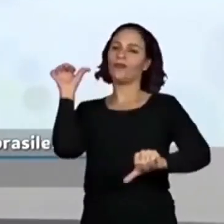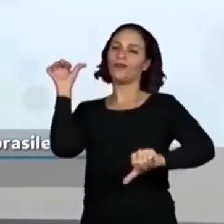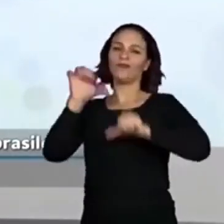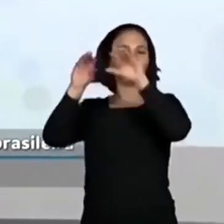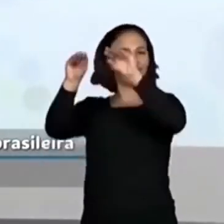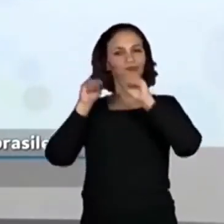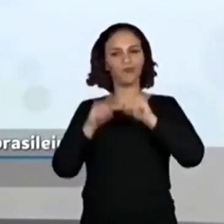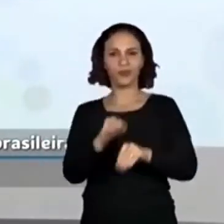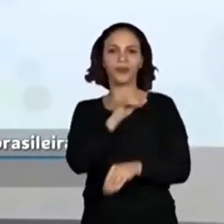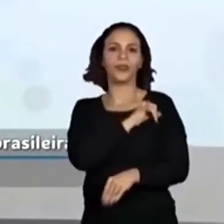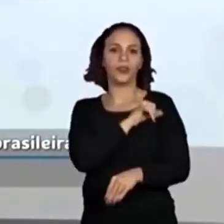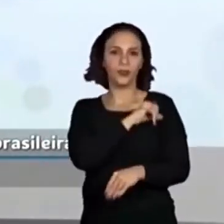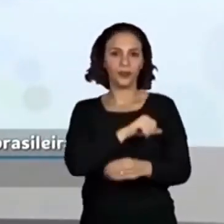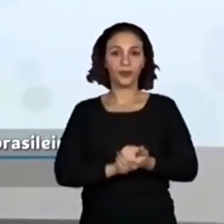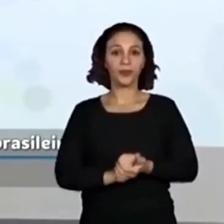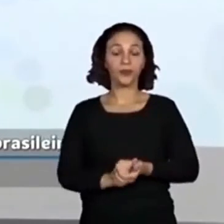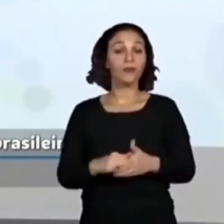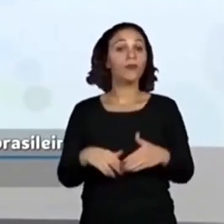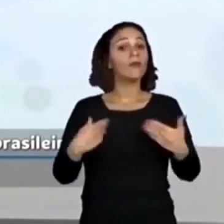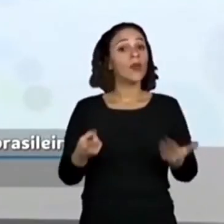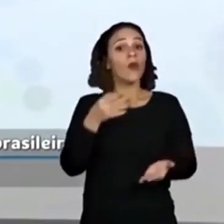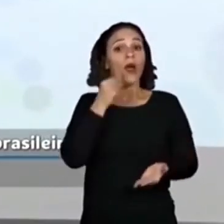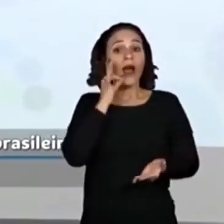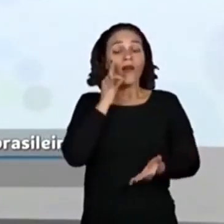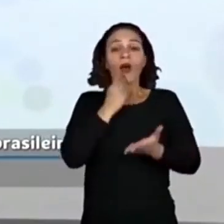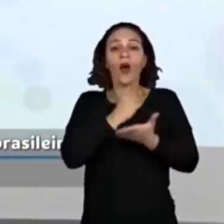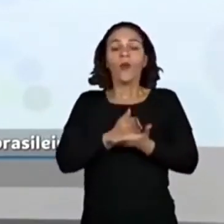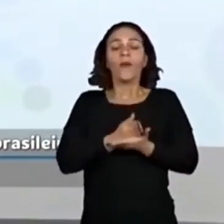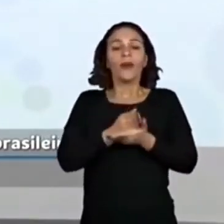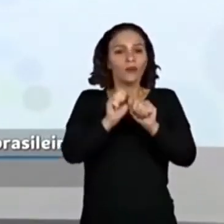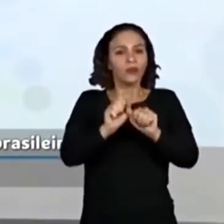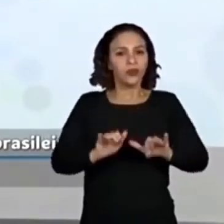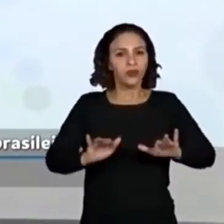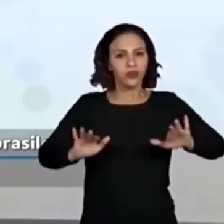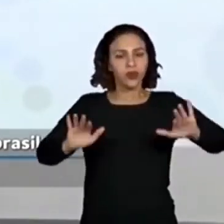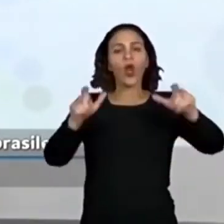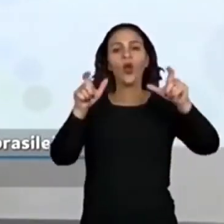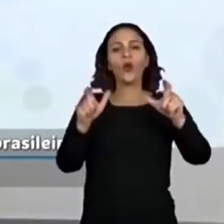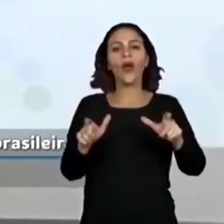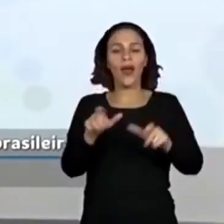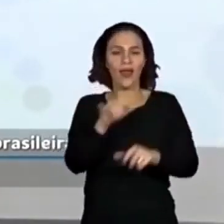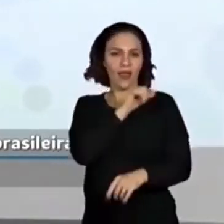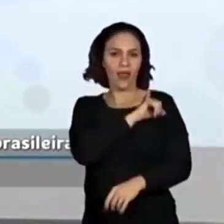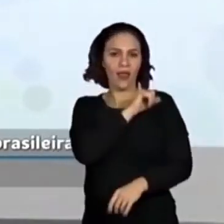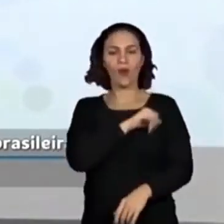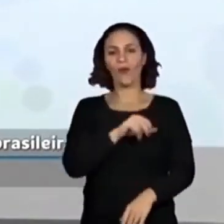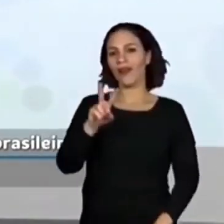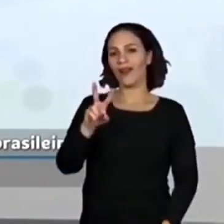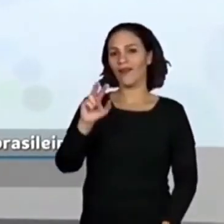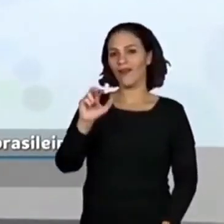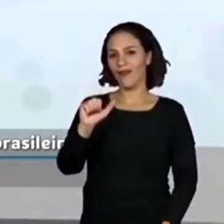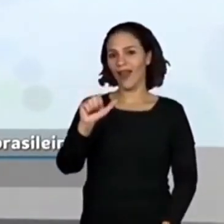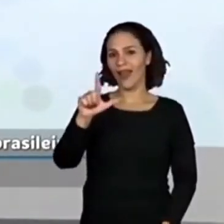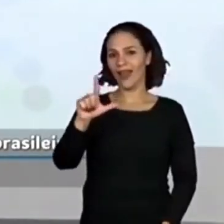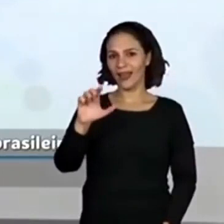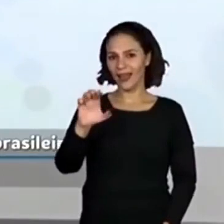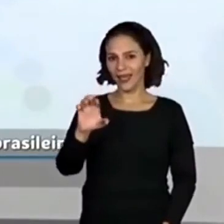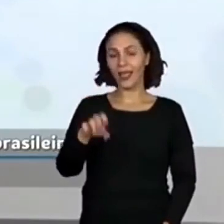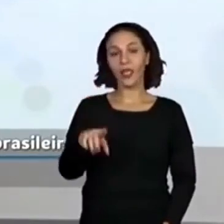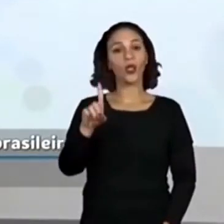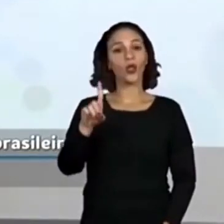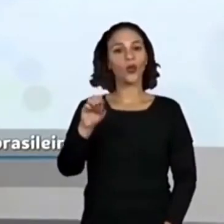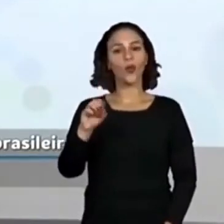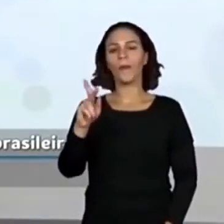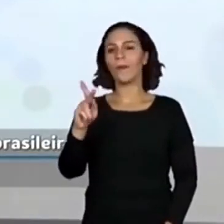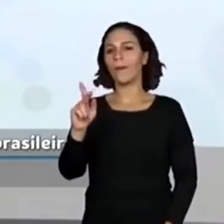ele passa a se desenvolver no Vale do Paraíba do Sul, no Rio de Janeiro, e depois ele vem, aos poucos,